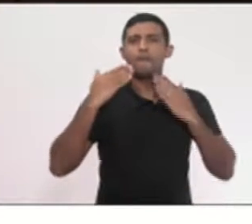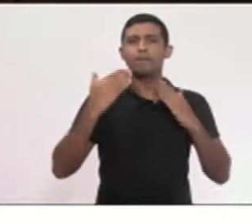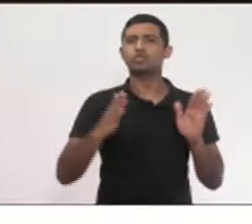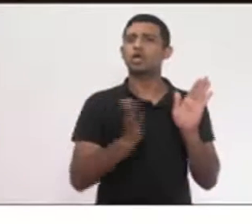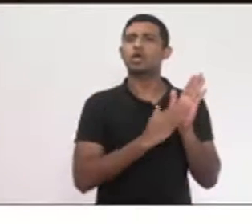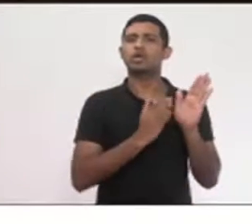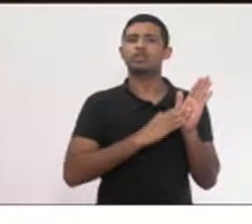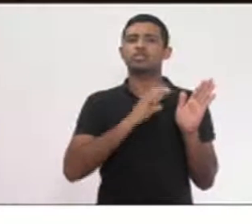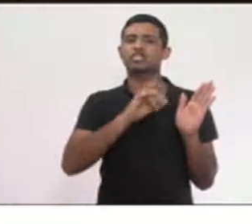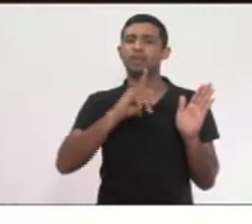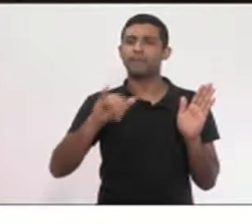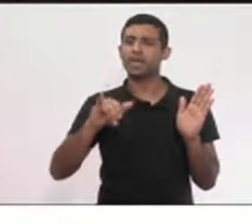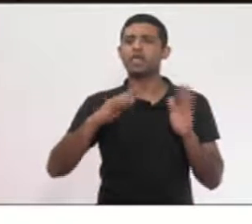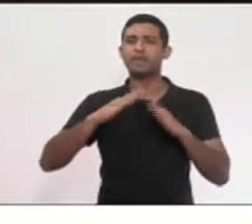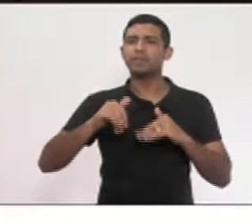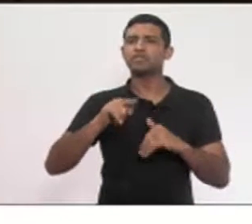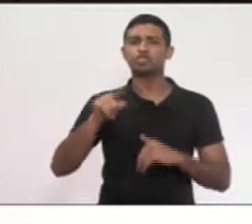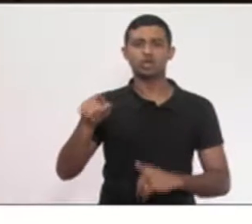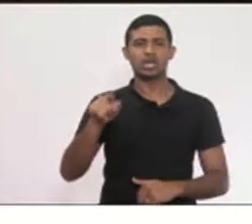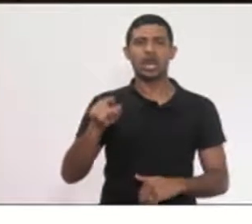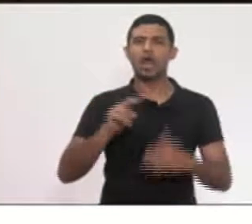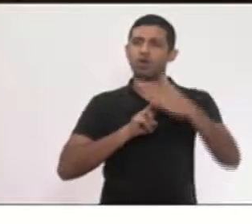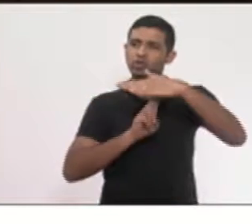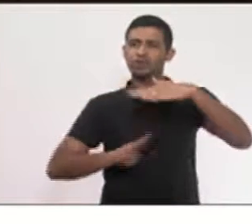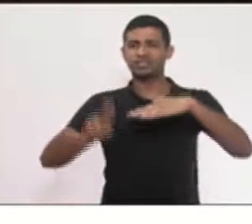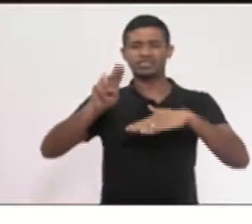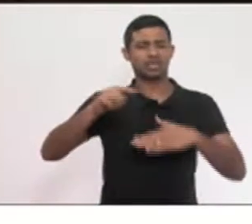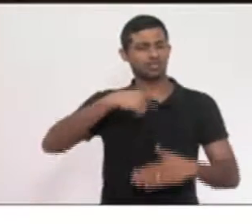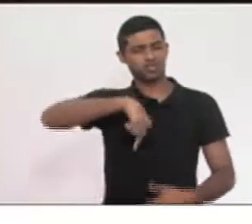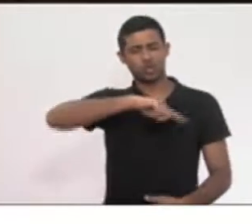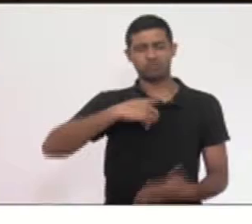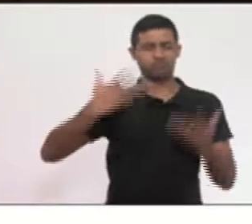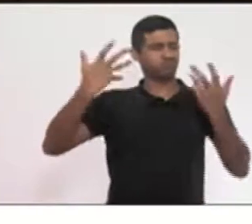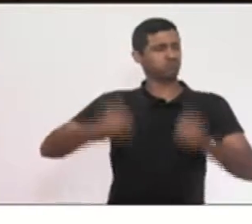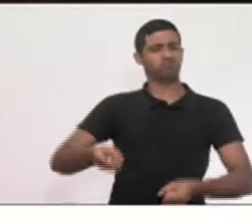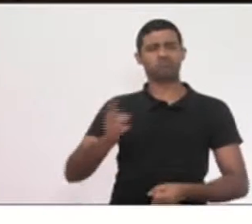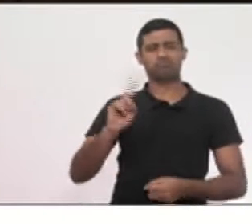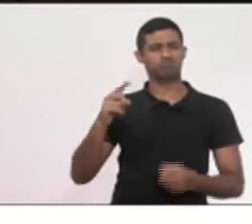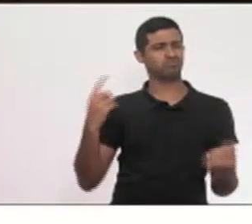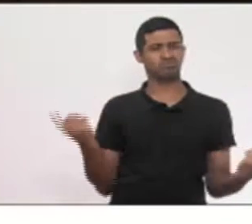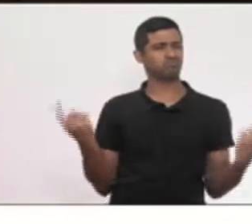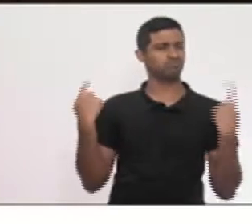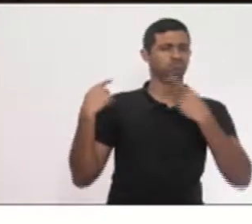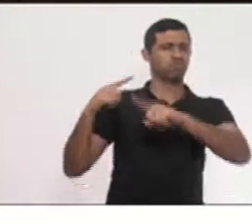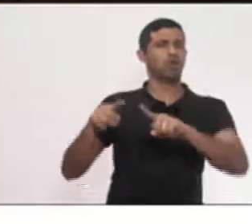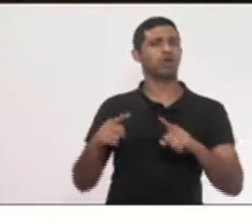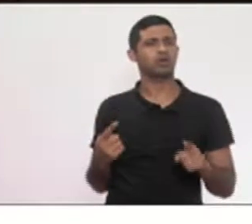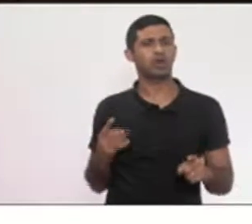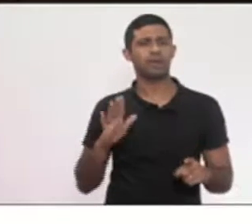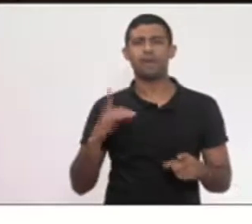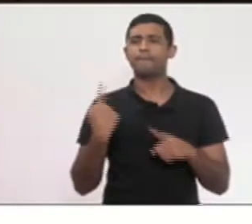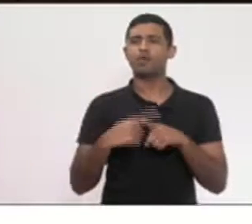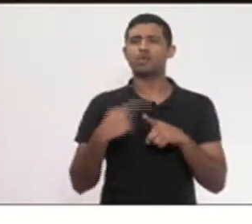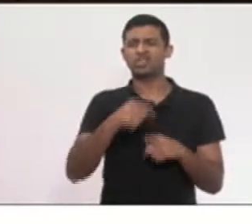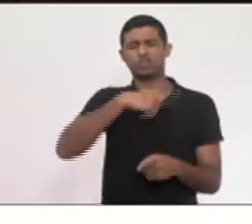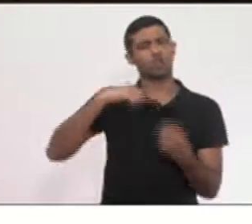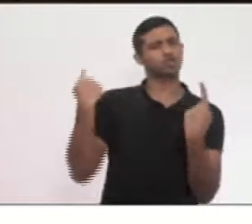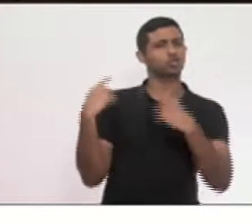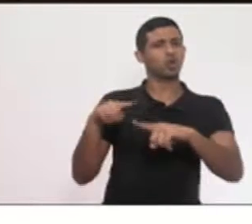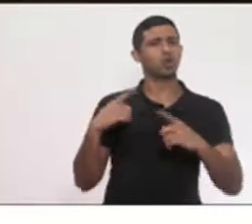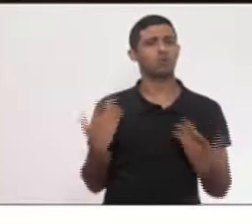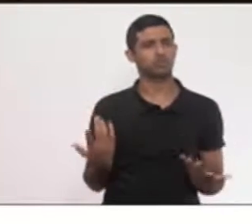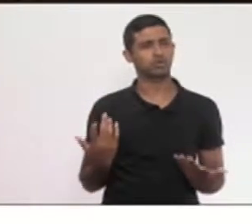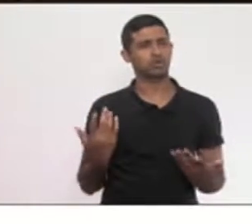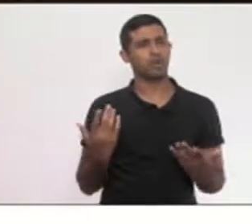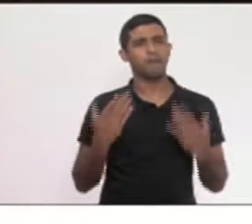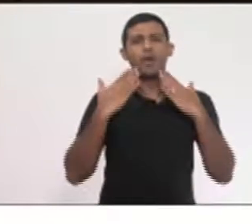as universidades. E nós ficamos contrários. E eu quero dizer por que ficamos contrários e reafirmar a